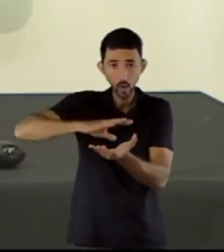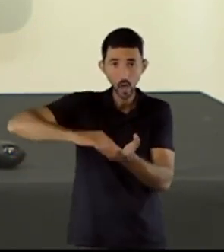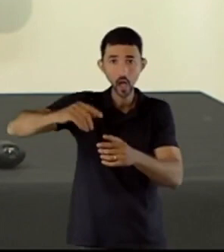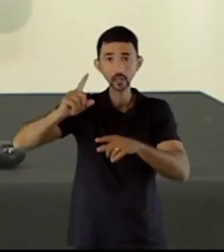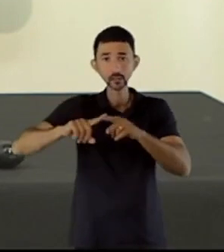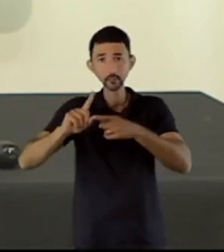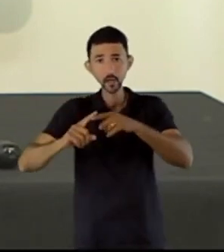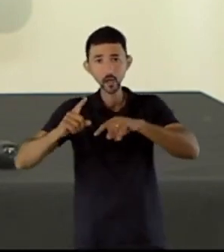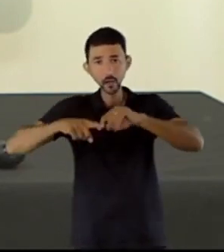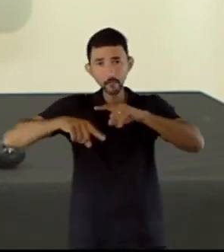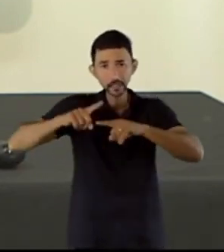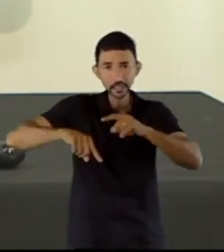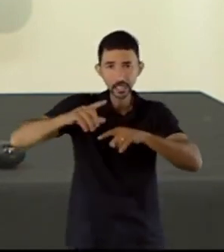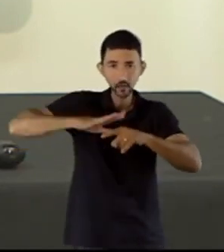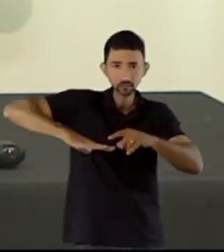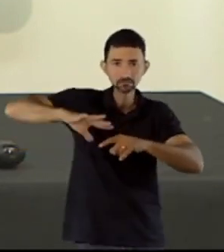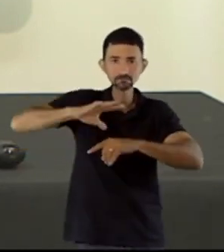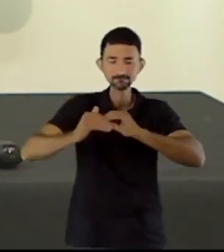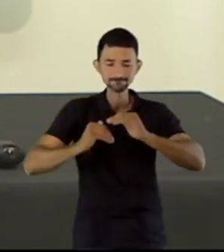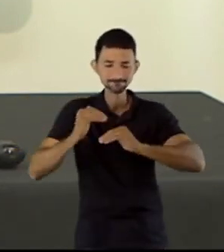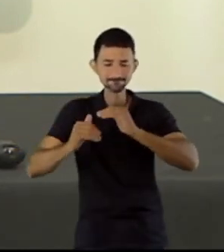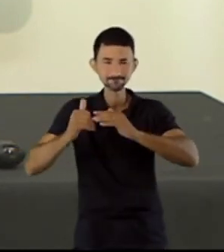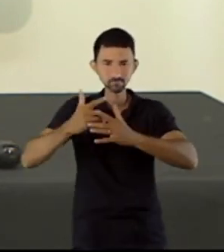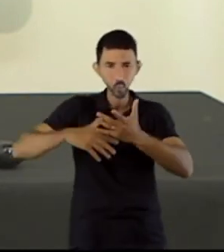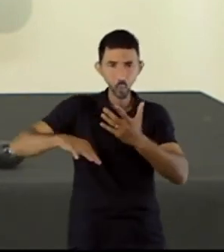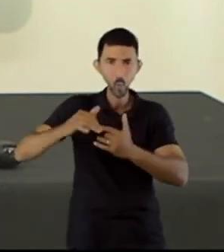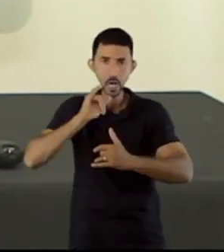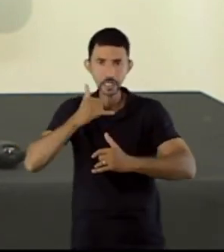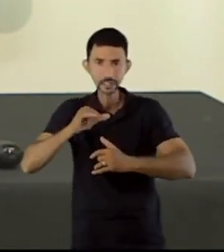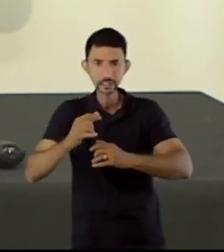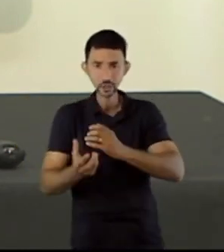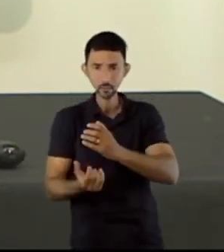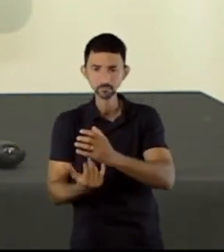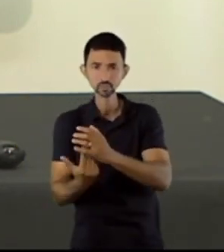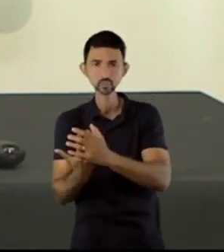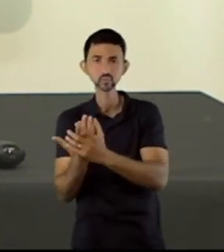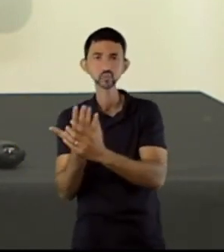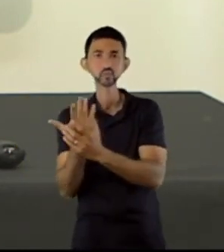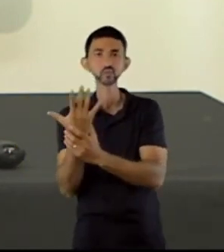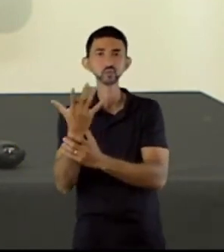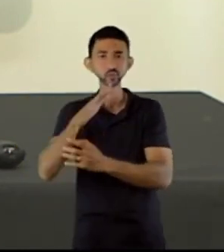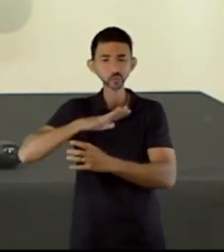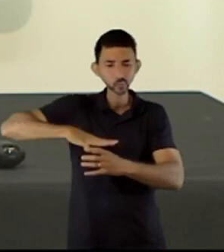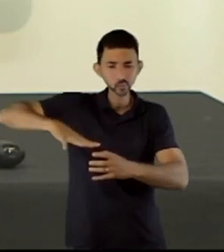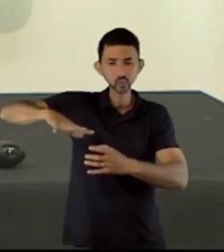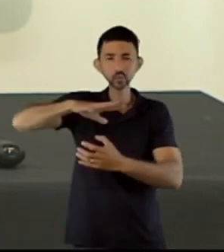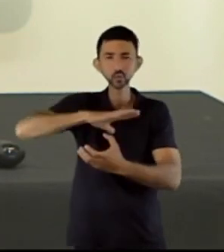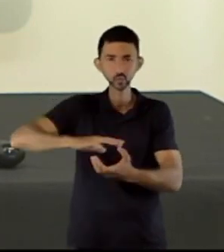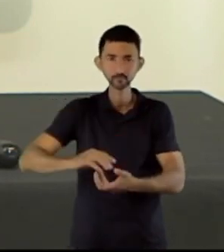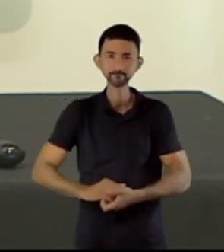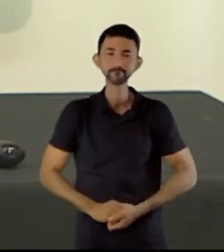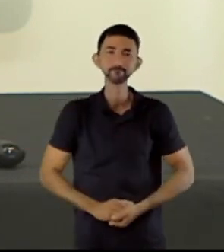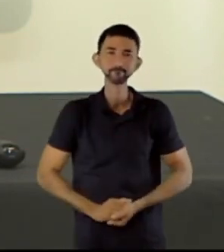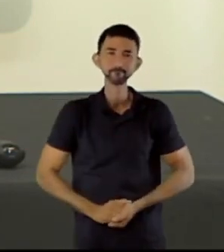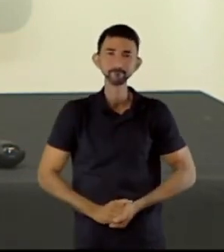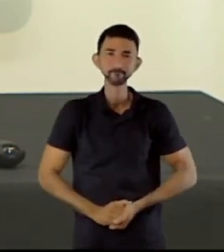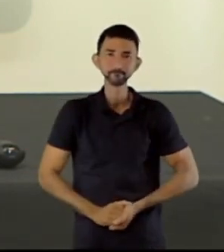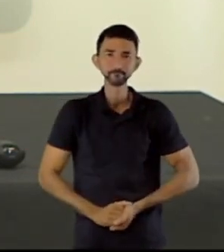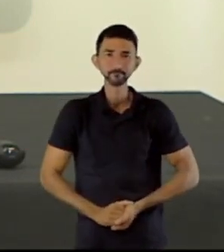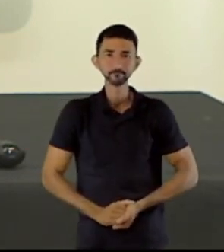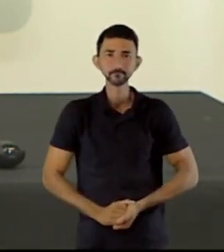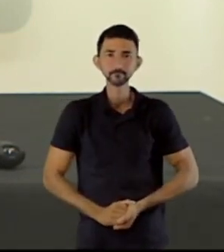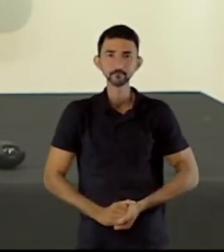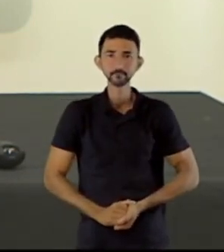materiais e a disponibilidade de energia que estava sendo colocada ali naquele meio. Tudo